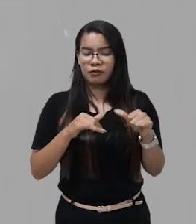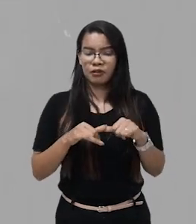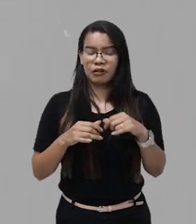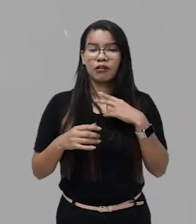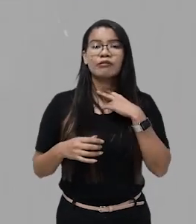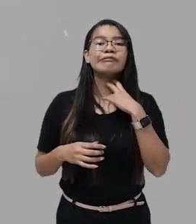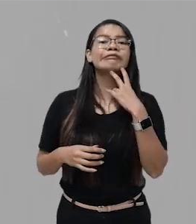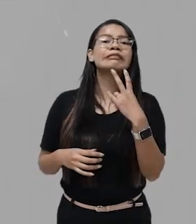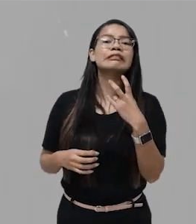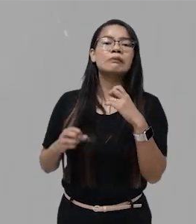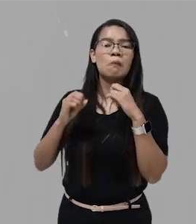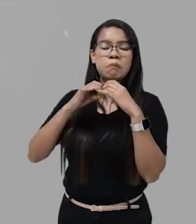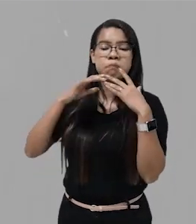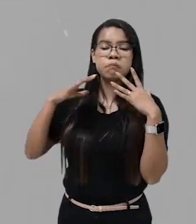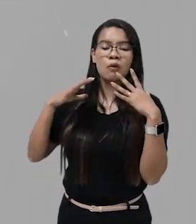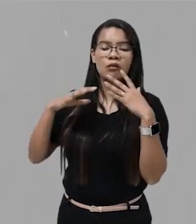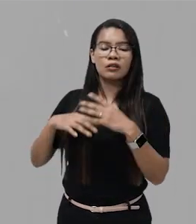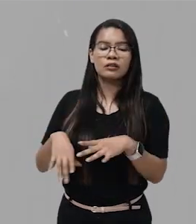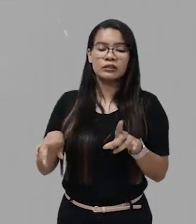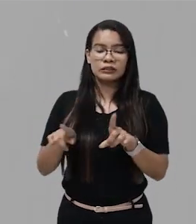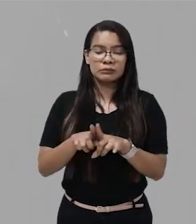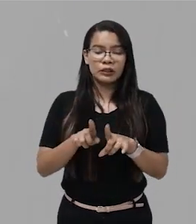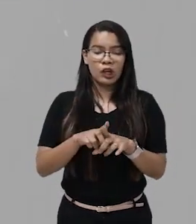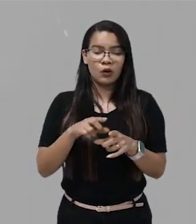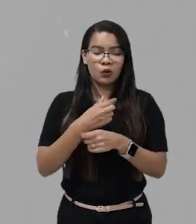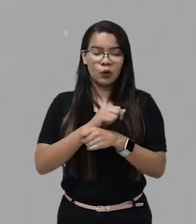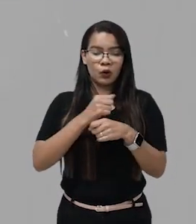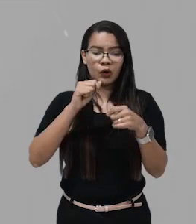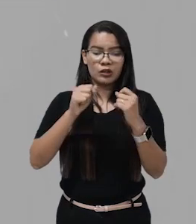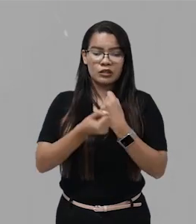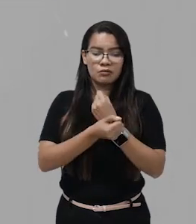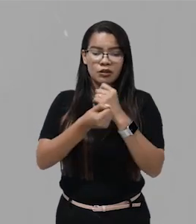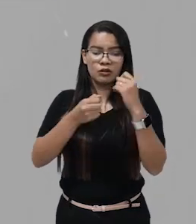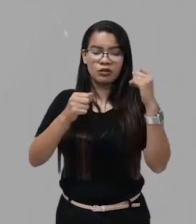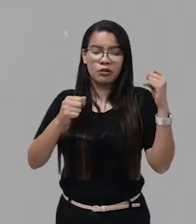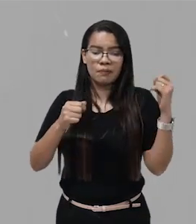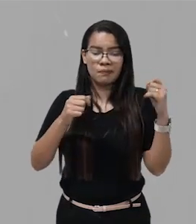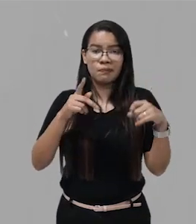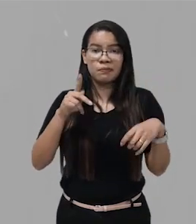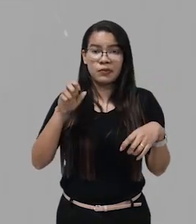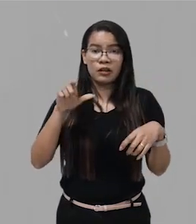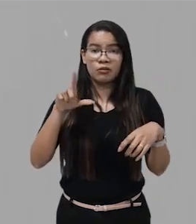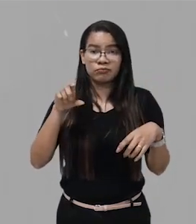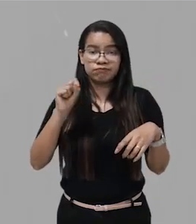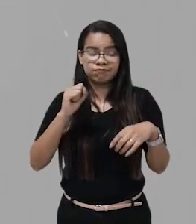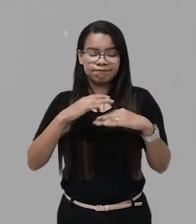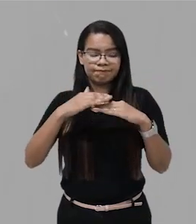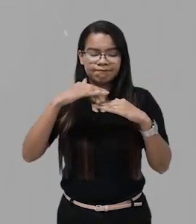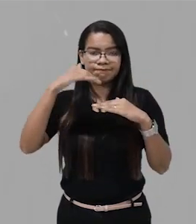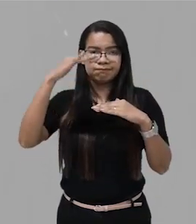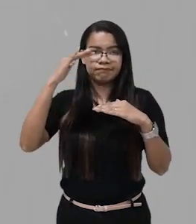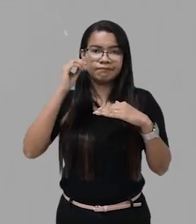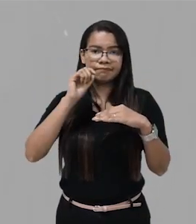grossa. Há o crescimento de pelos. O aumento do crescimento de pelos.